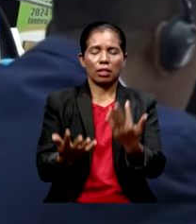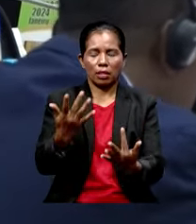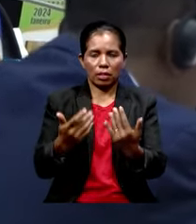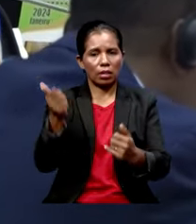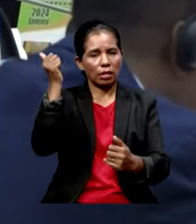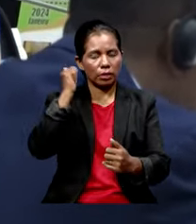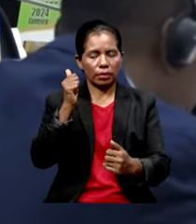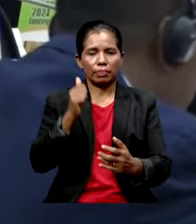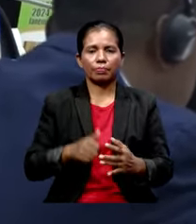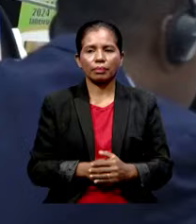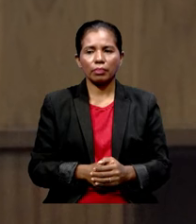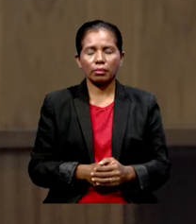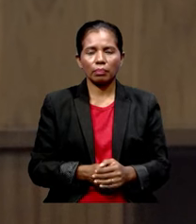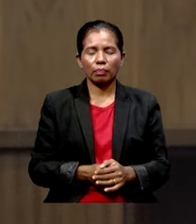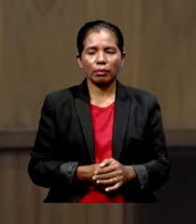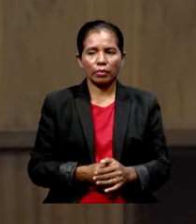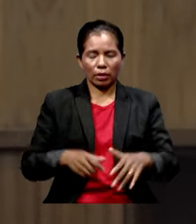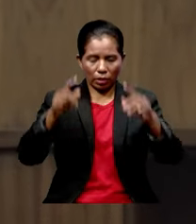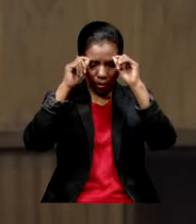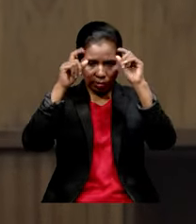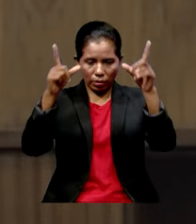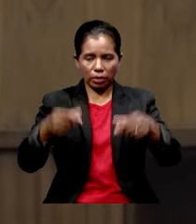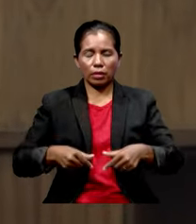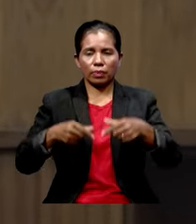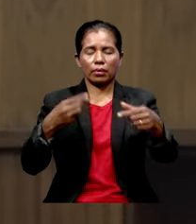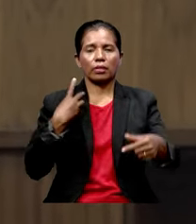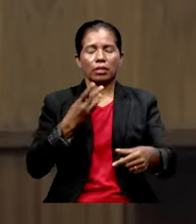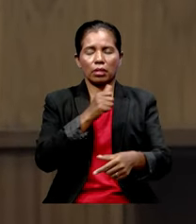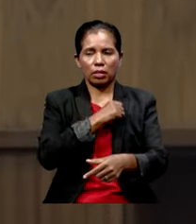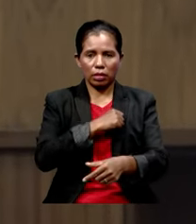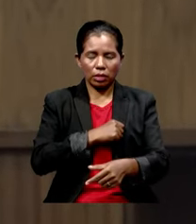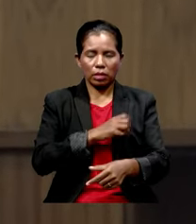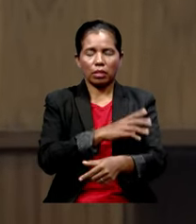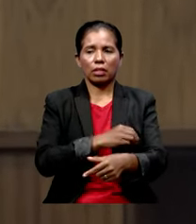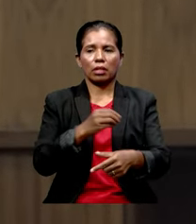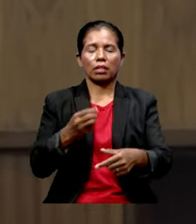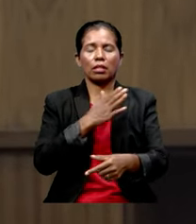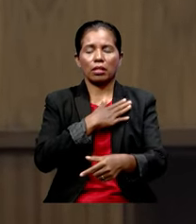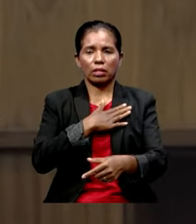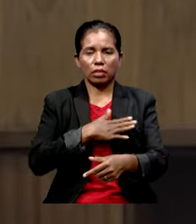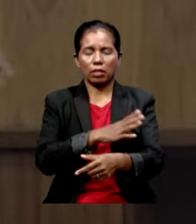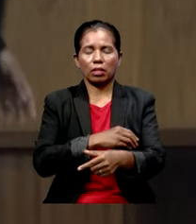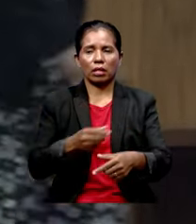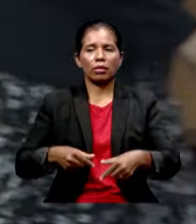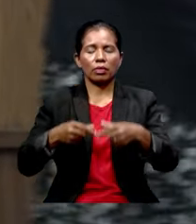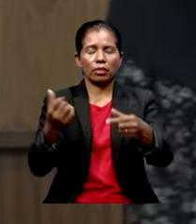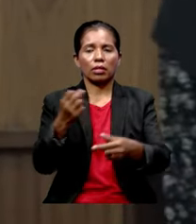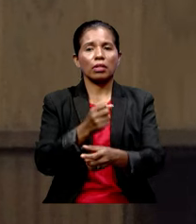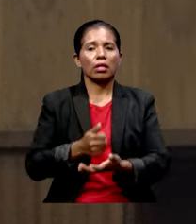Asiático. O Nacional de Timor-Leste expressa o seu profundo pesar por esta catástrofe, manifesta a